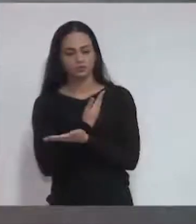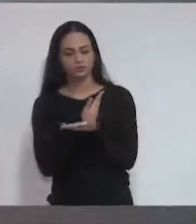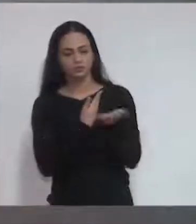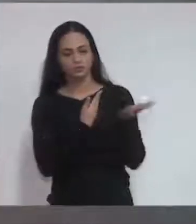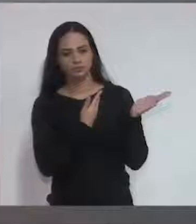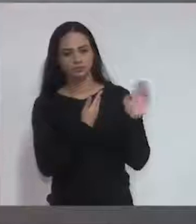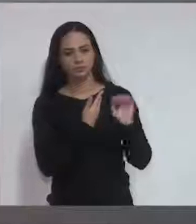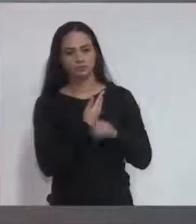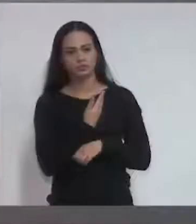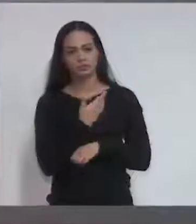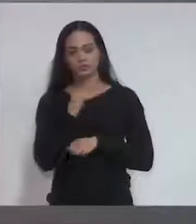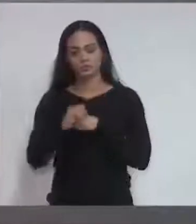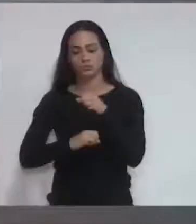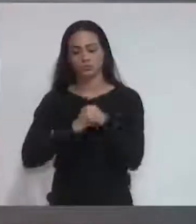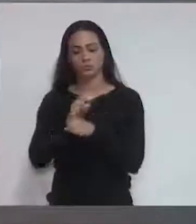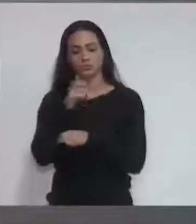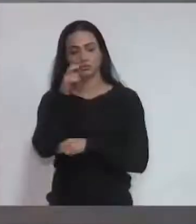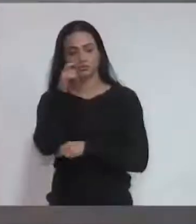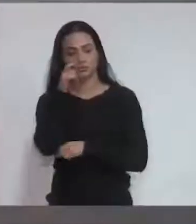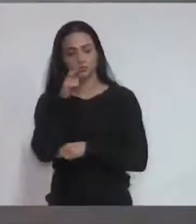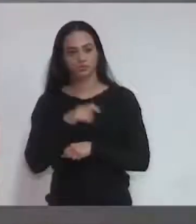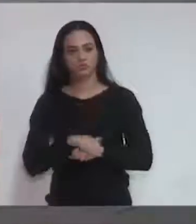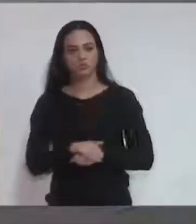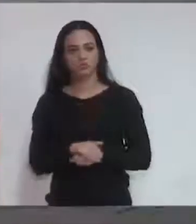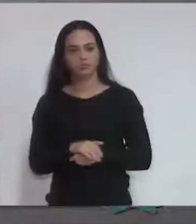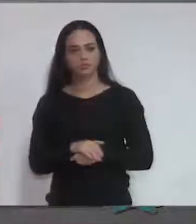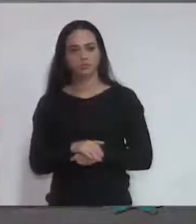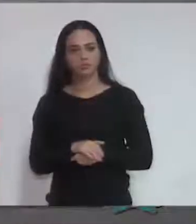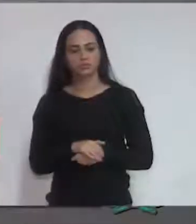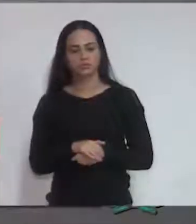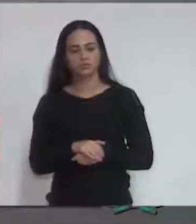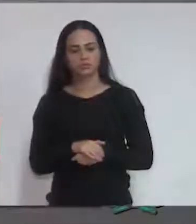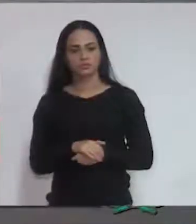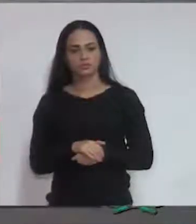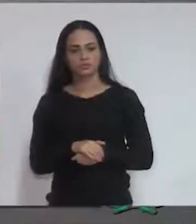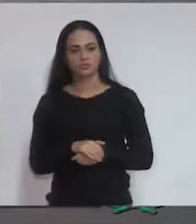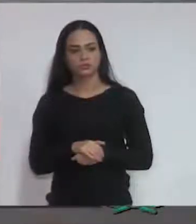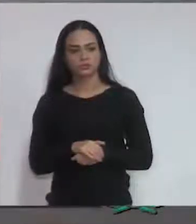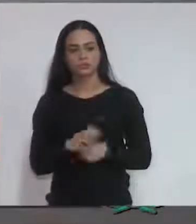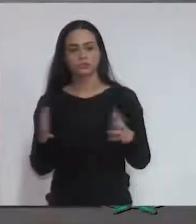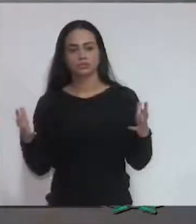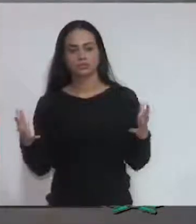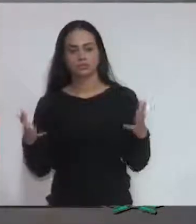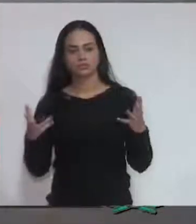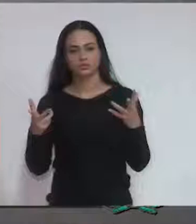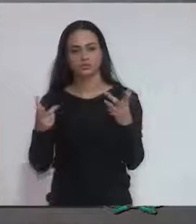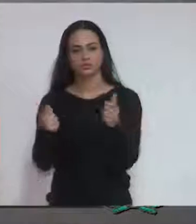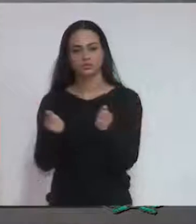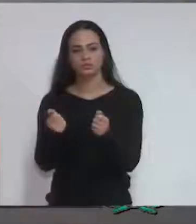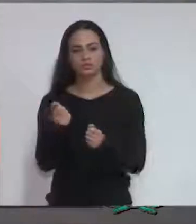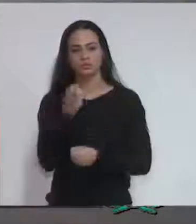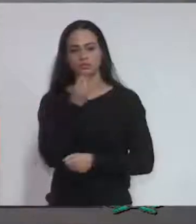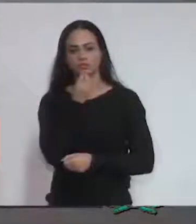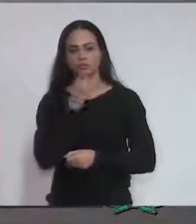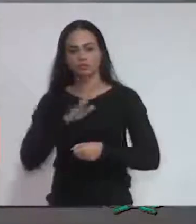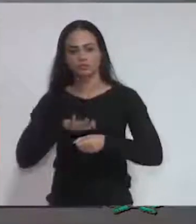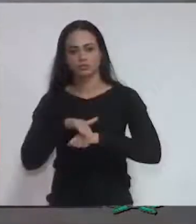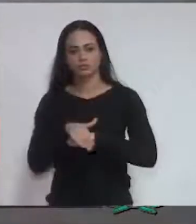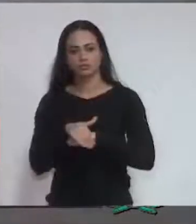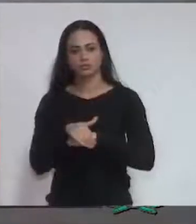Bampa, internautas, membros da Nikkei, a todos uma boa noite, aos internautas